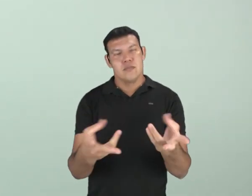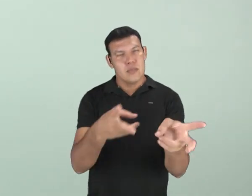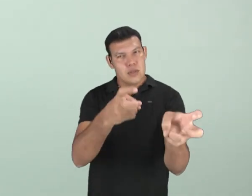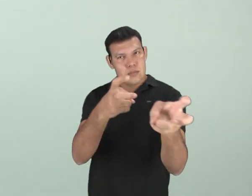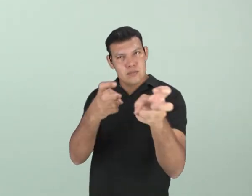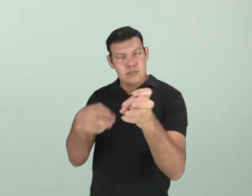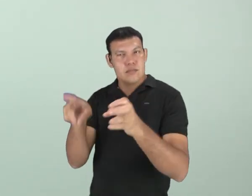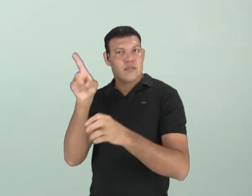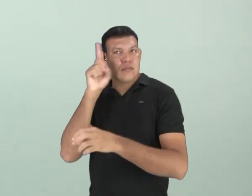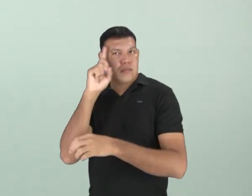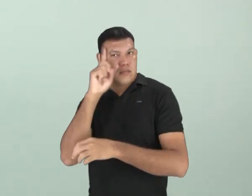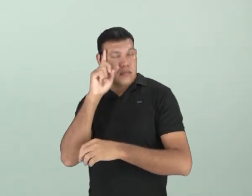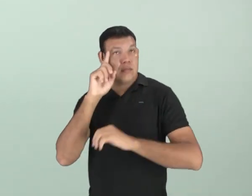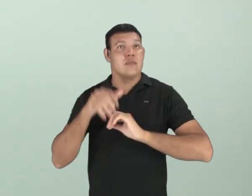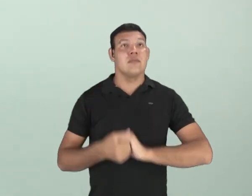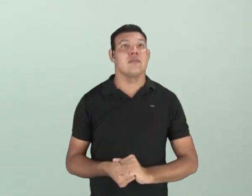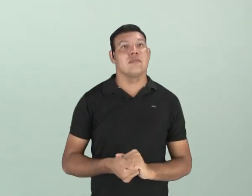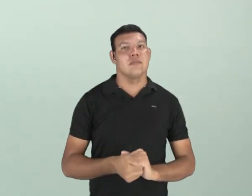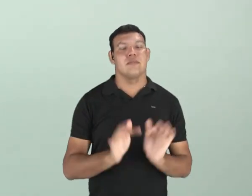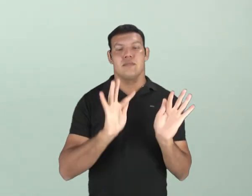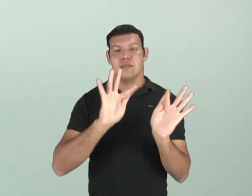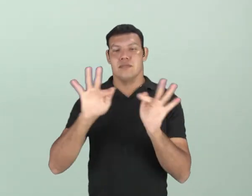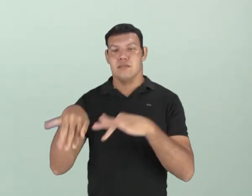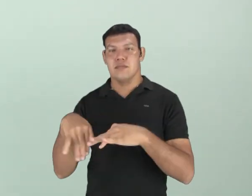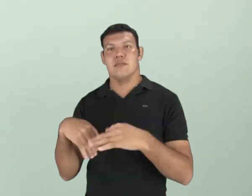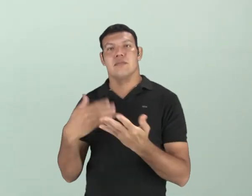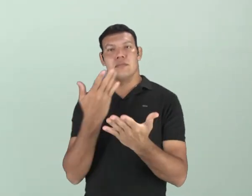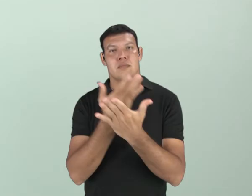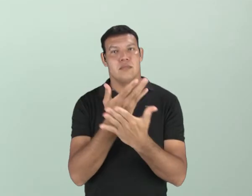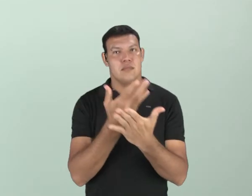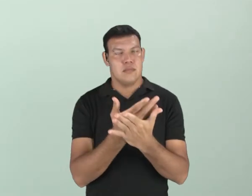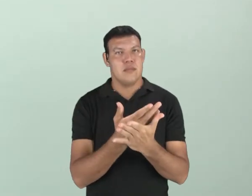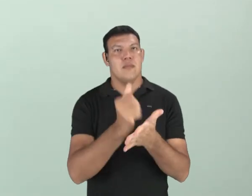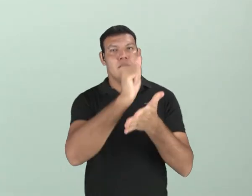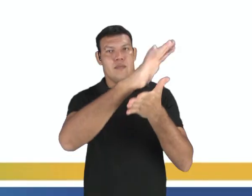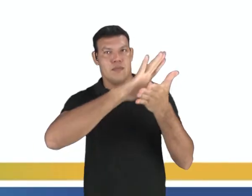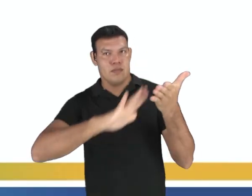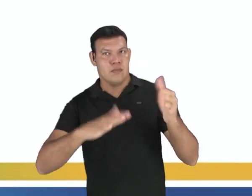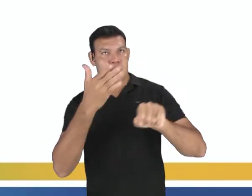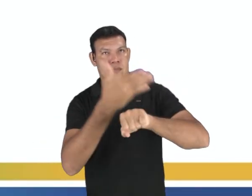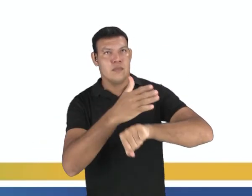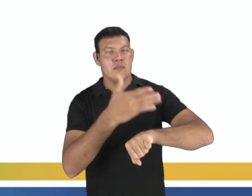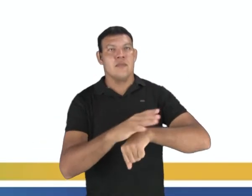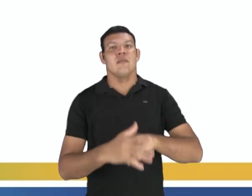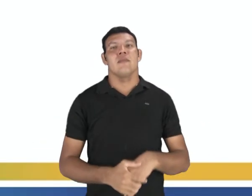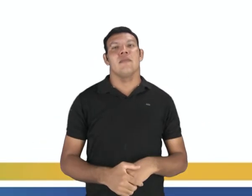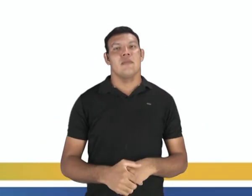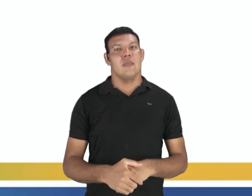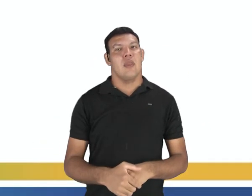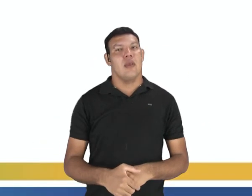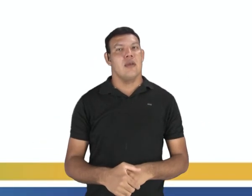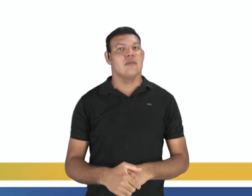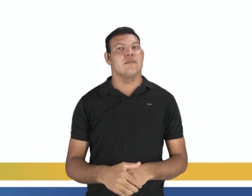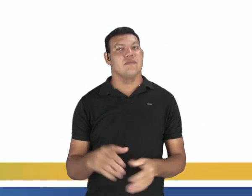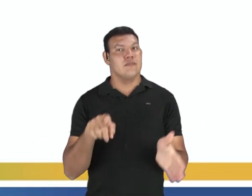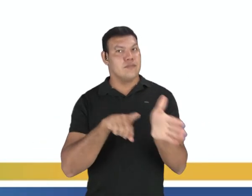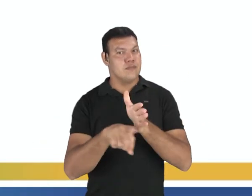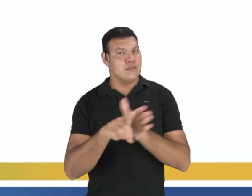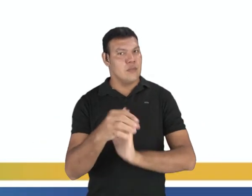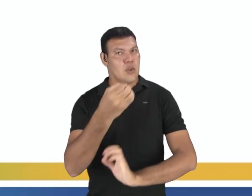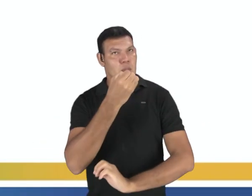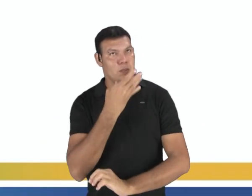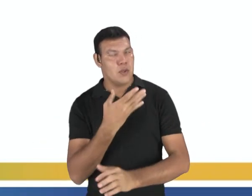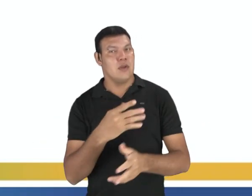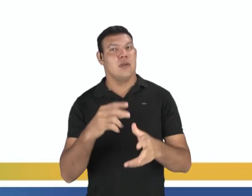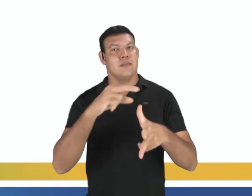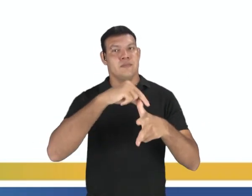cotidiano, ok? Então vamos terminar essa discussão com exercitando. Pessoal, uma questão quentinha aí que saiu do Enem, né? Enem agora no